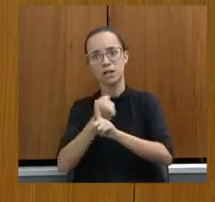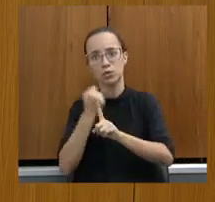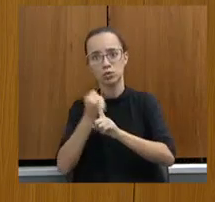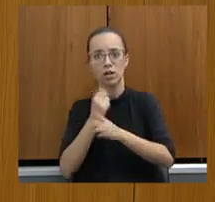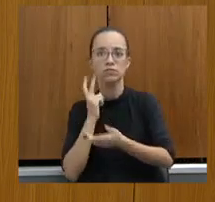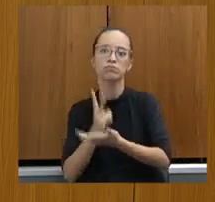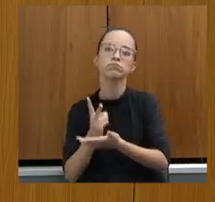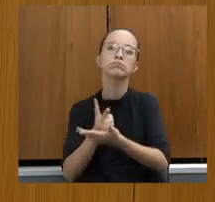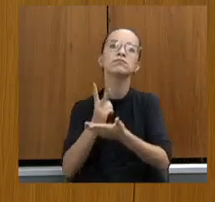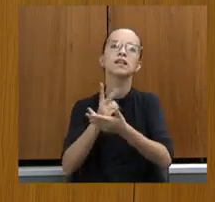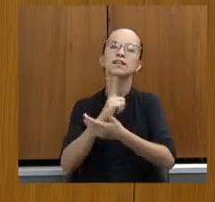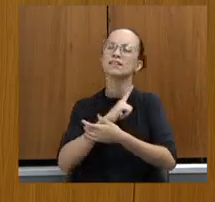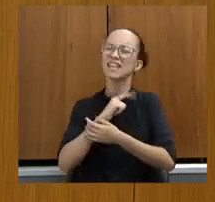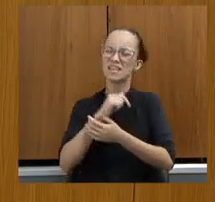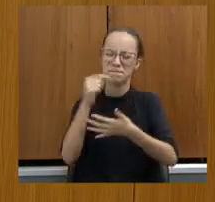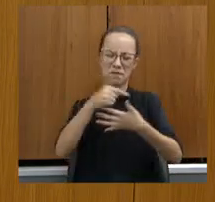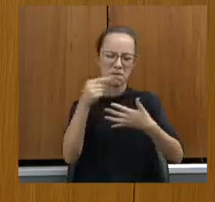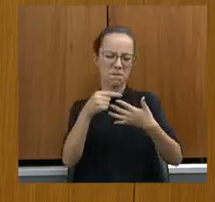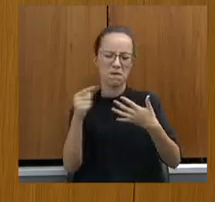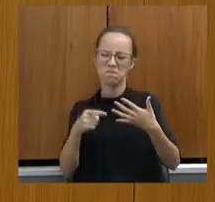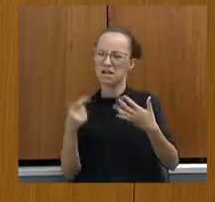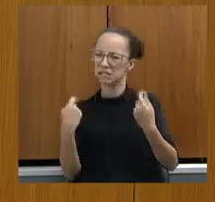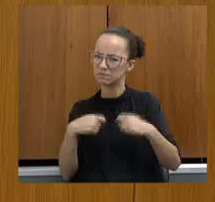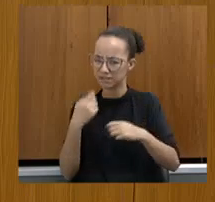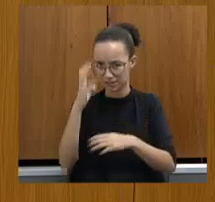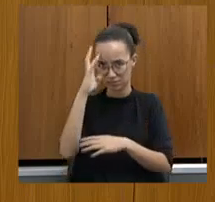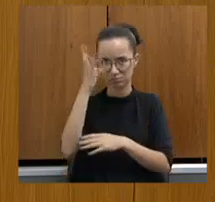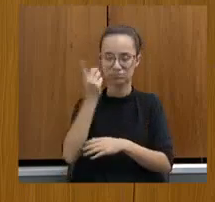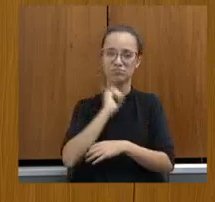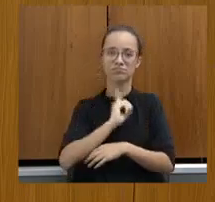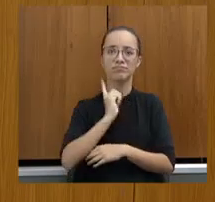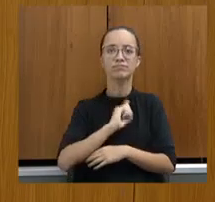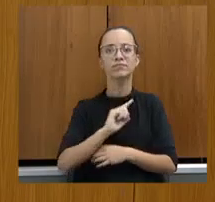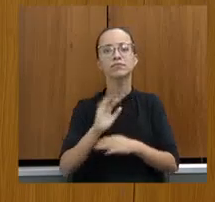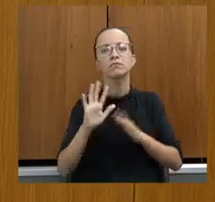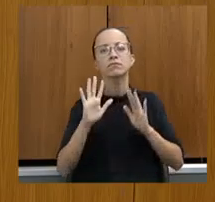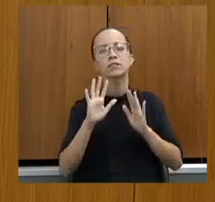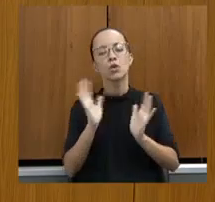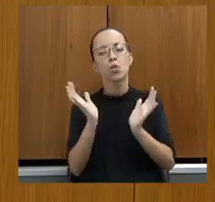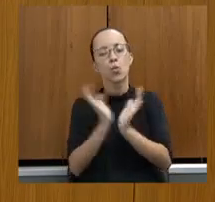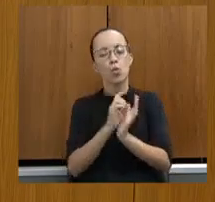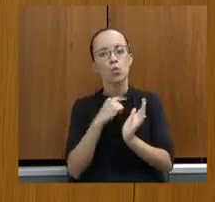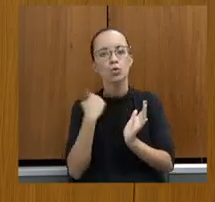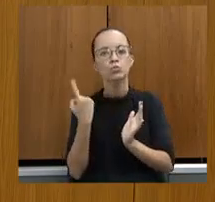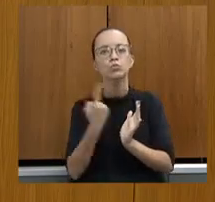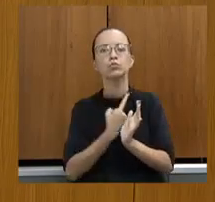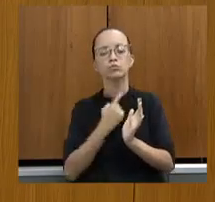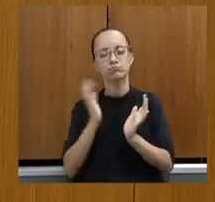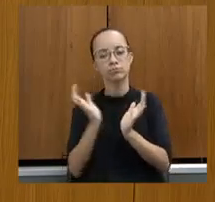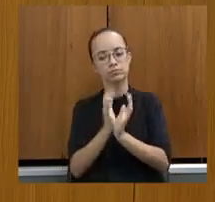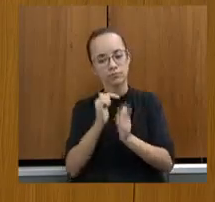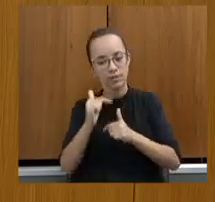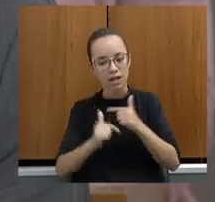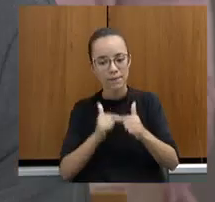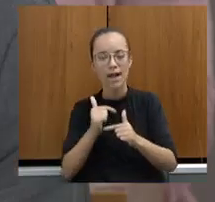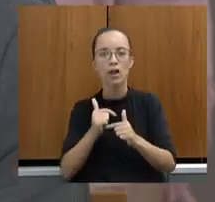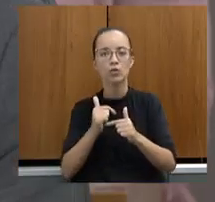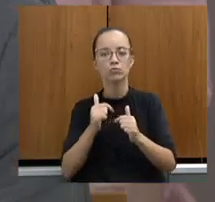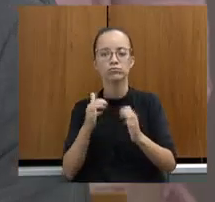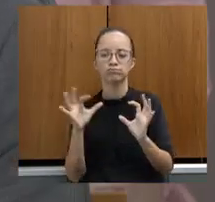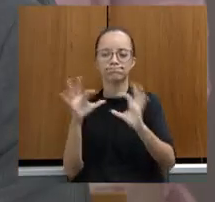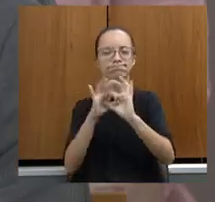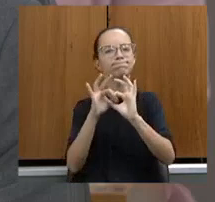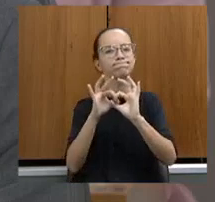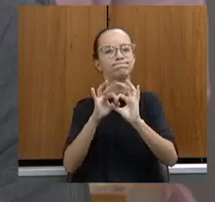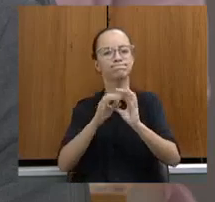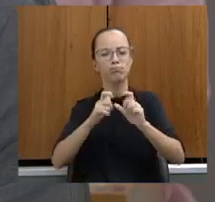longe ainda temos muita fazer pelo nosso estado e o nosso o nosso grupo o nosso time ele só se fortalece